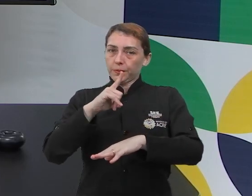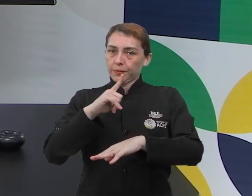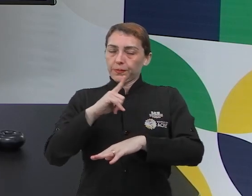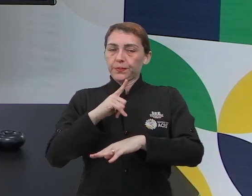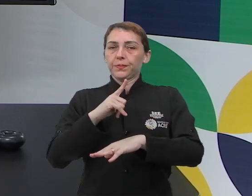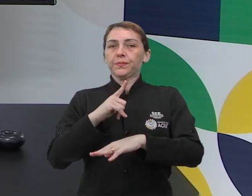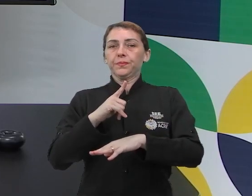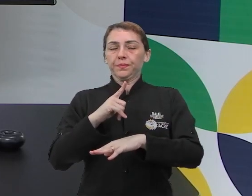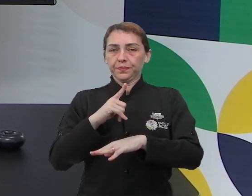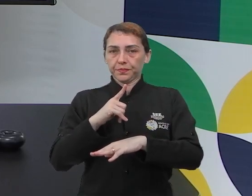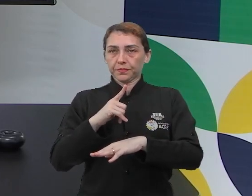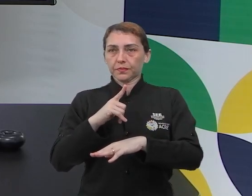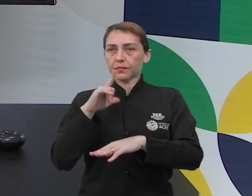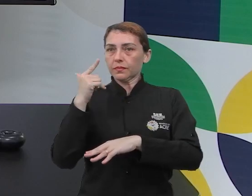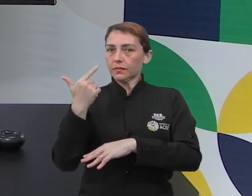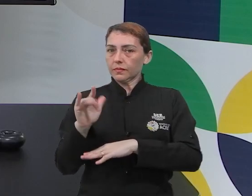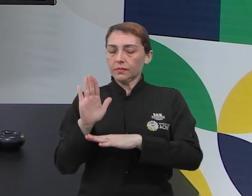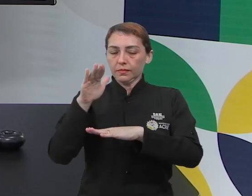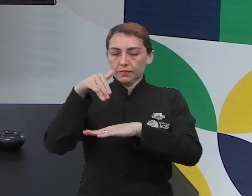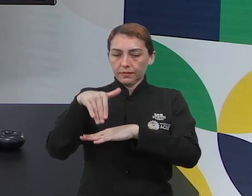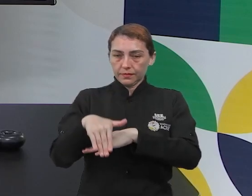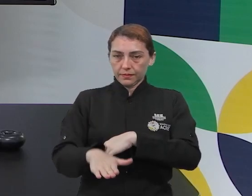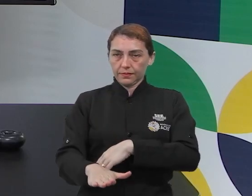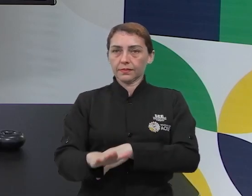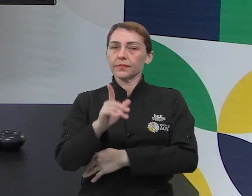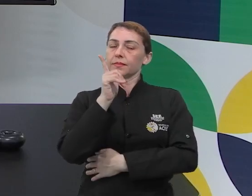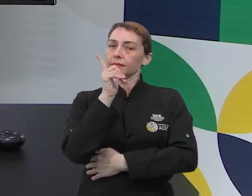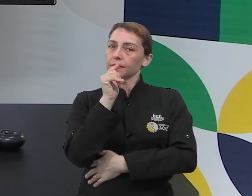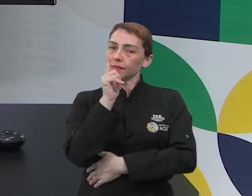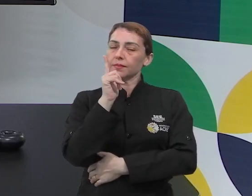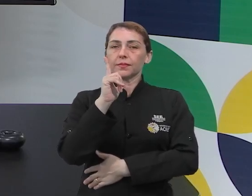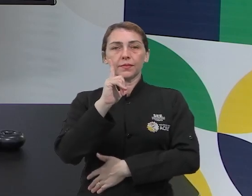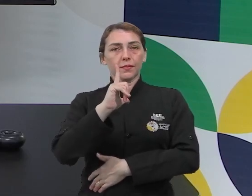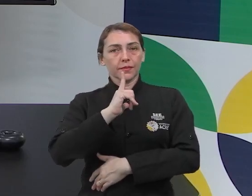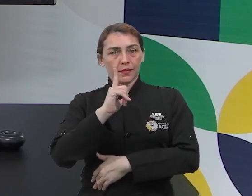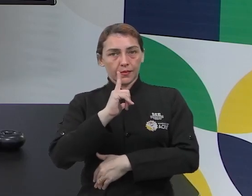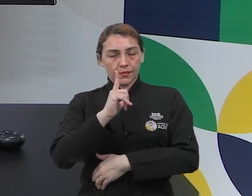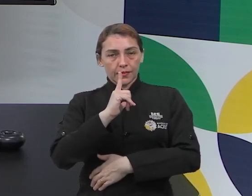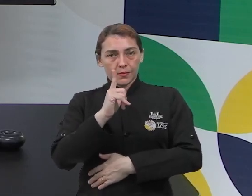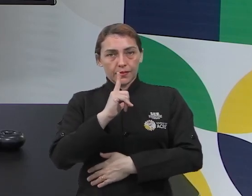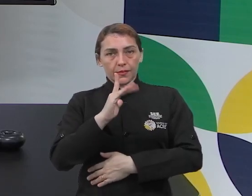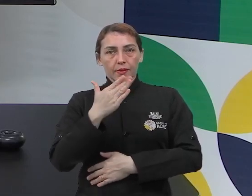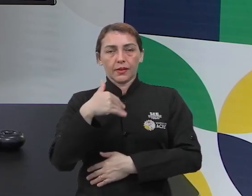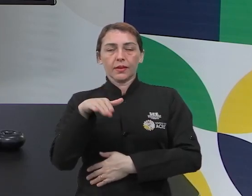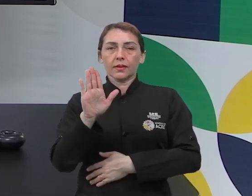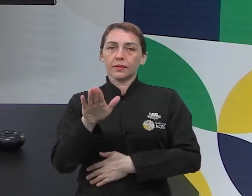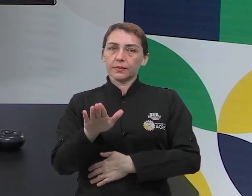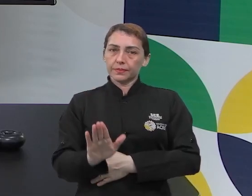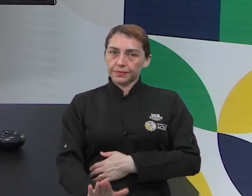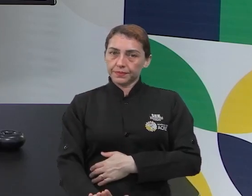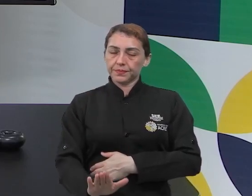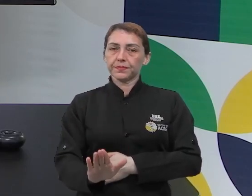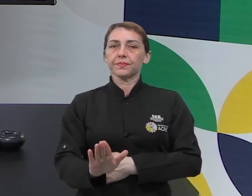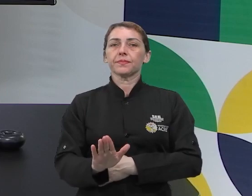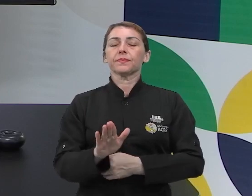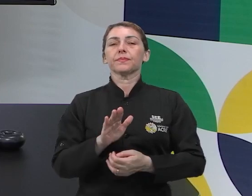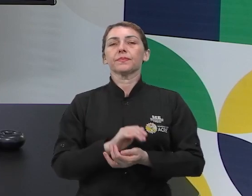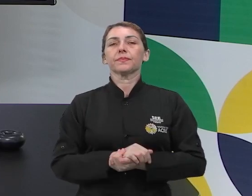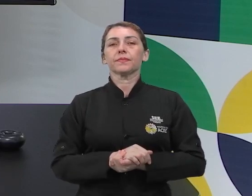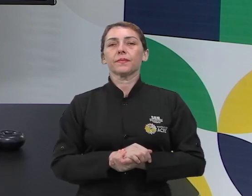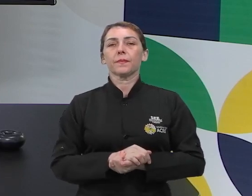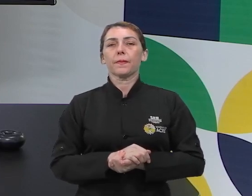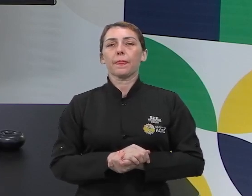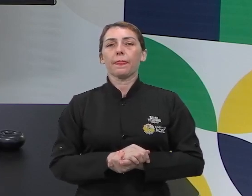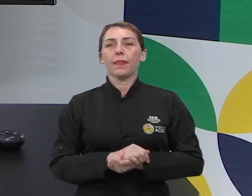mais plana, então não tem uma queda da água, então eu tenho um gradiente mais baixo, ou seja, uma velocidade mais